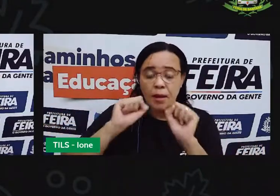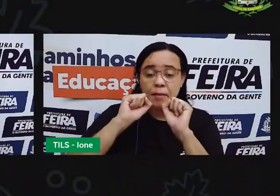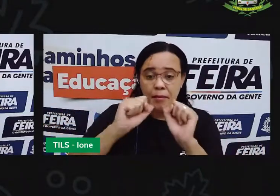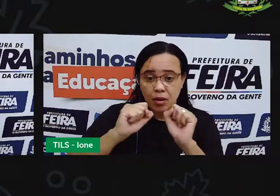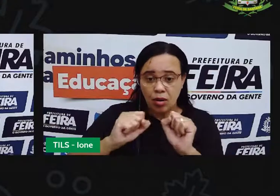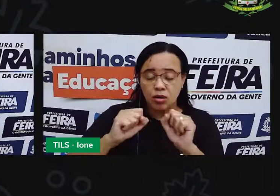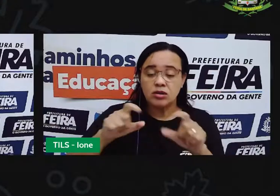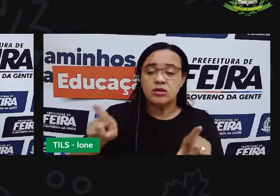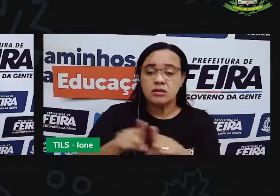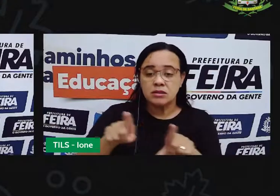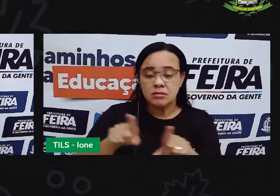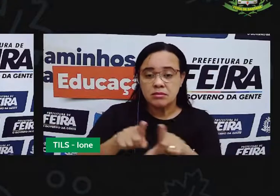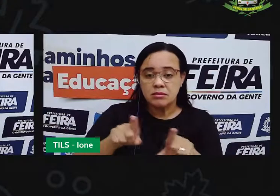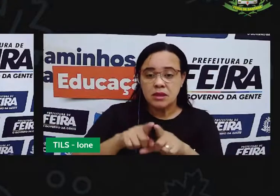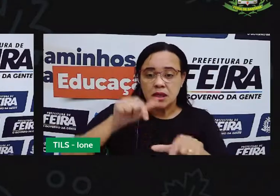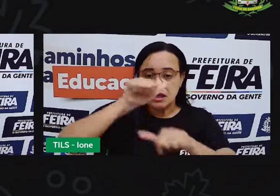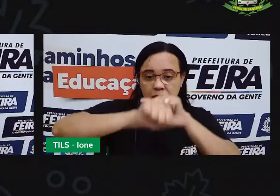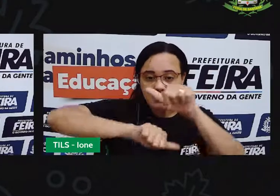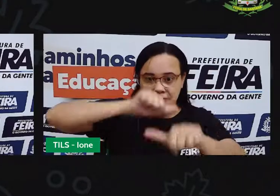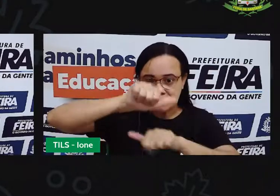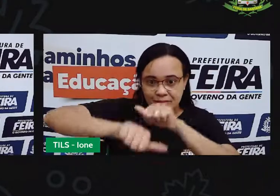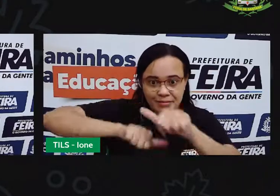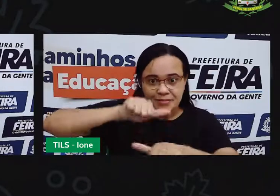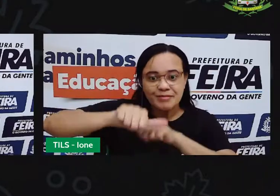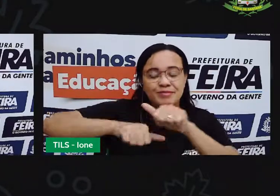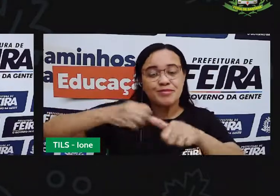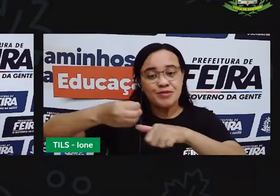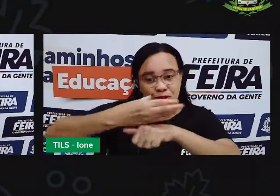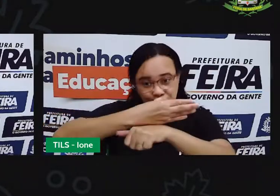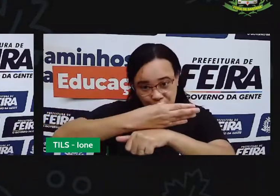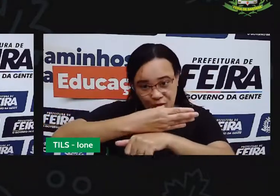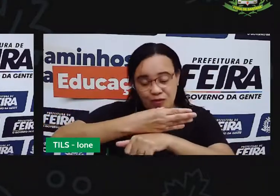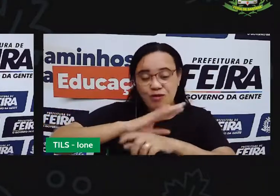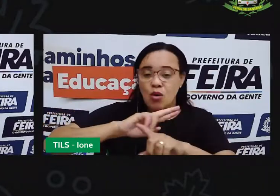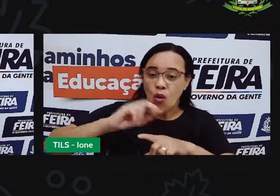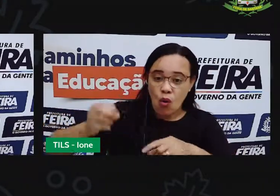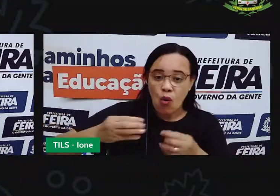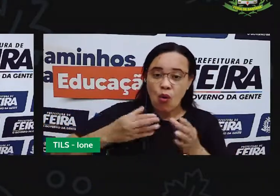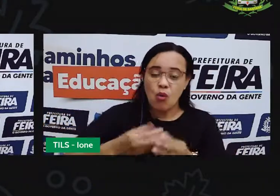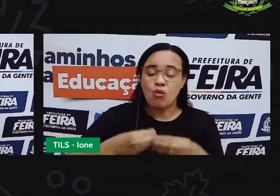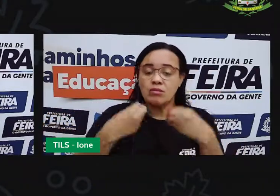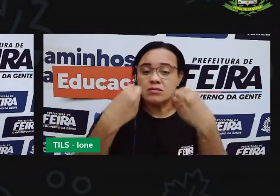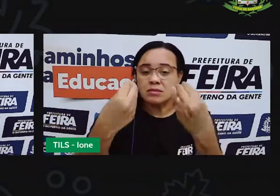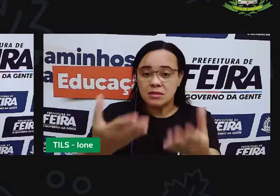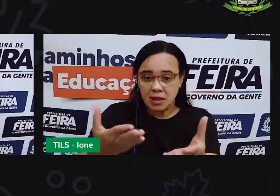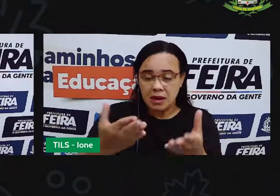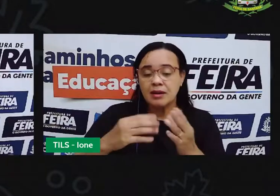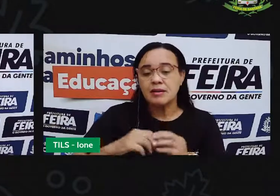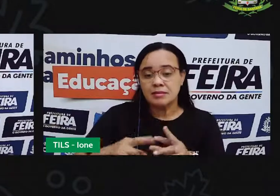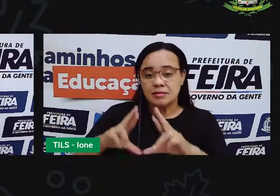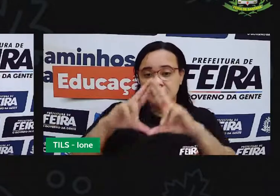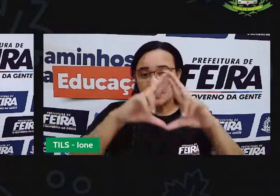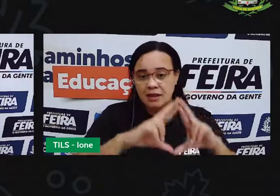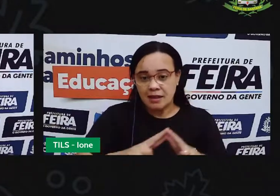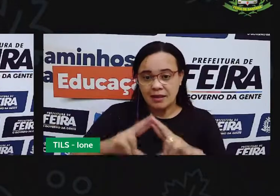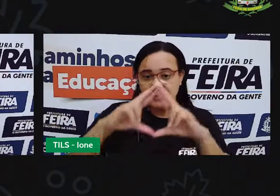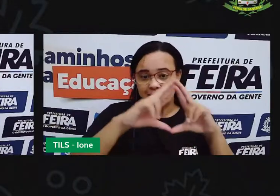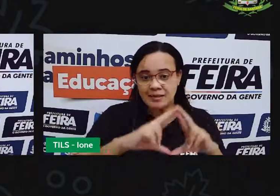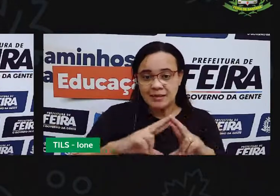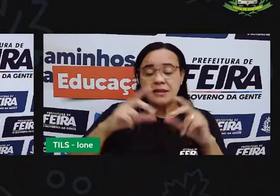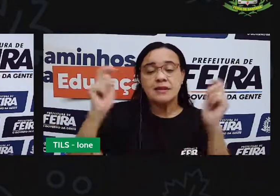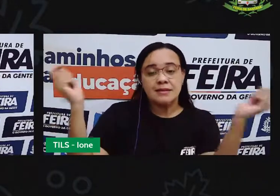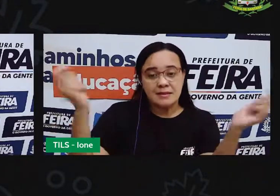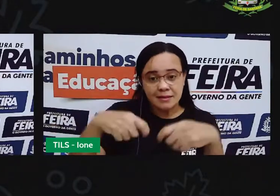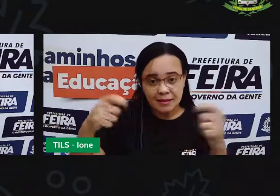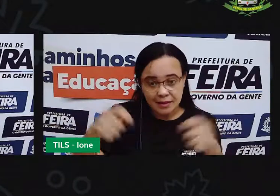Pode ser consertada, pode até ser doada para uma pessoa. Vimos que existem